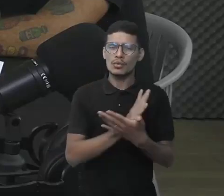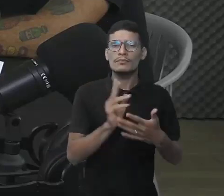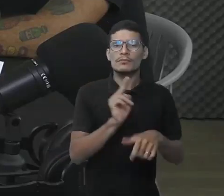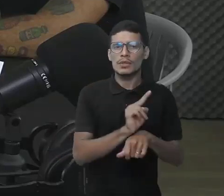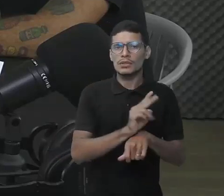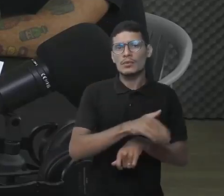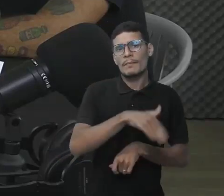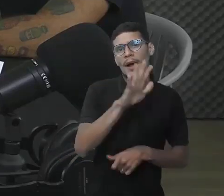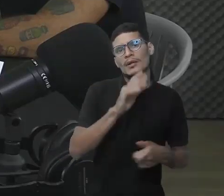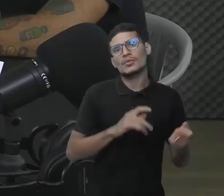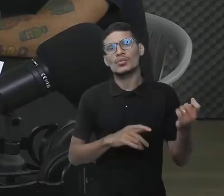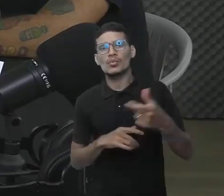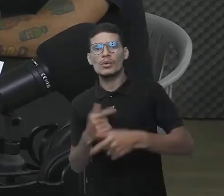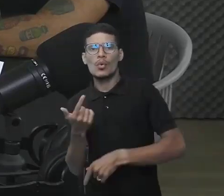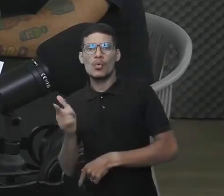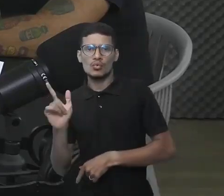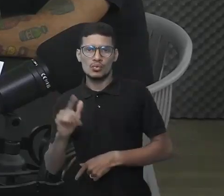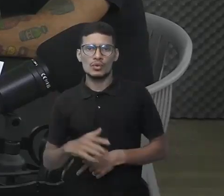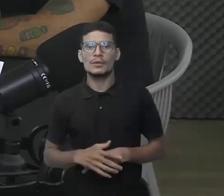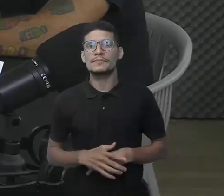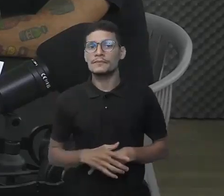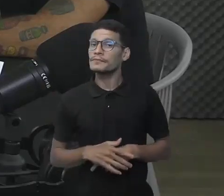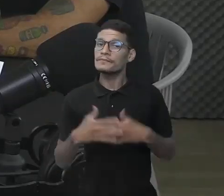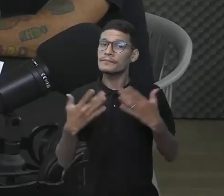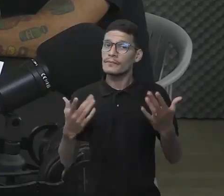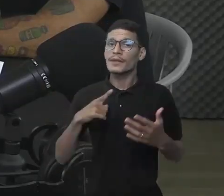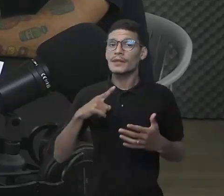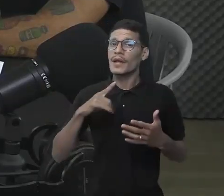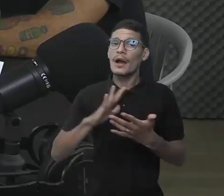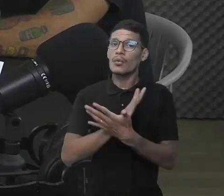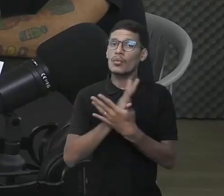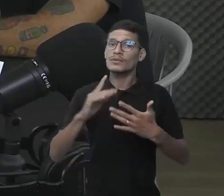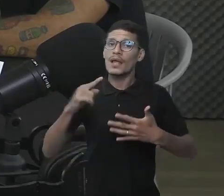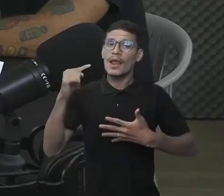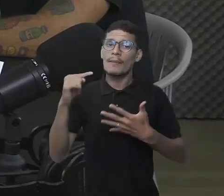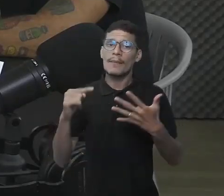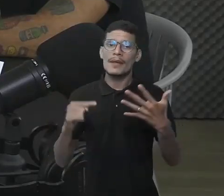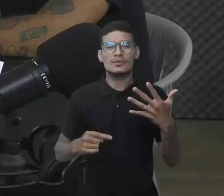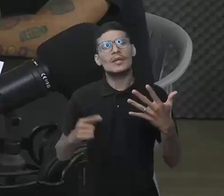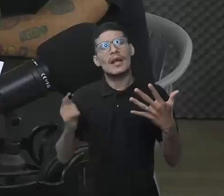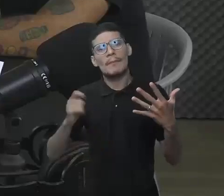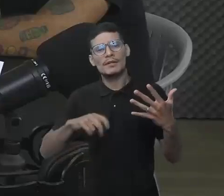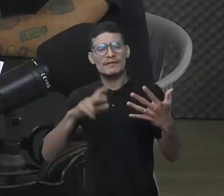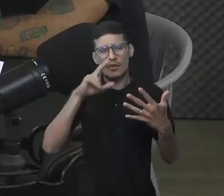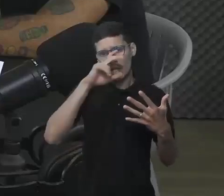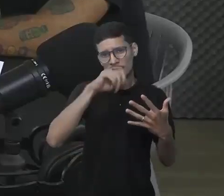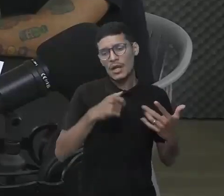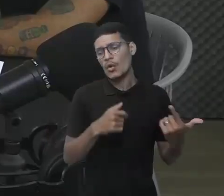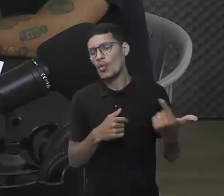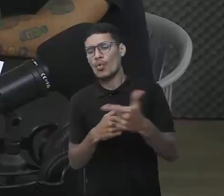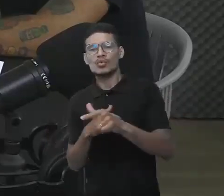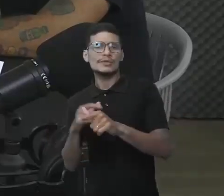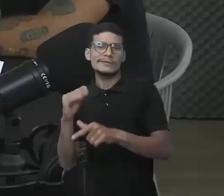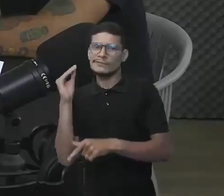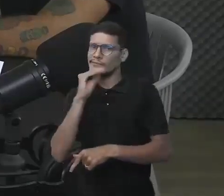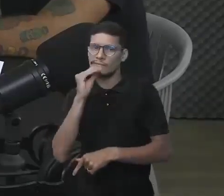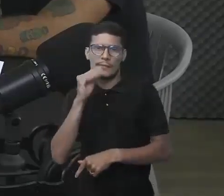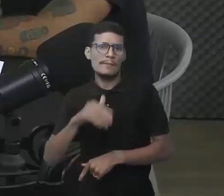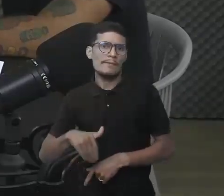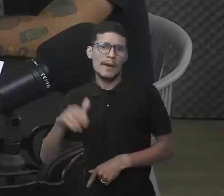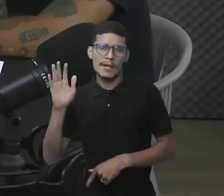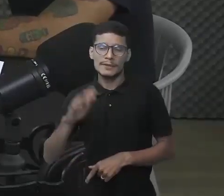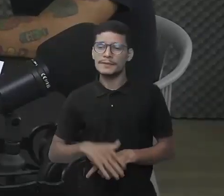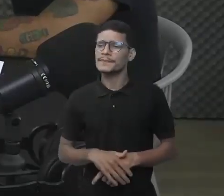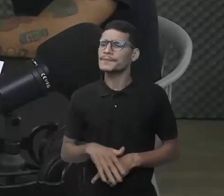comercial do que outros, né. Então tinha elementos aí que fortaleciam e outros que vulnerabilizavam, né. Professora, é